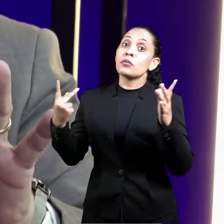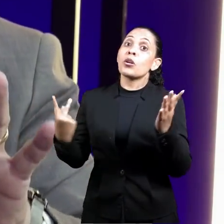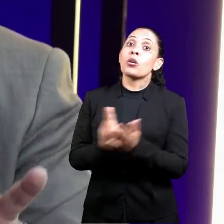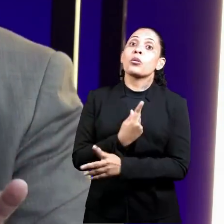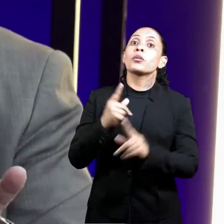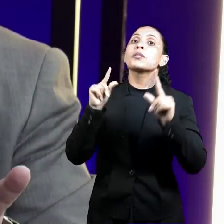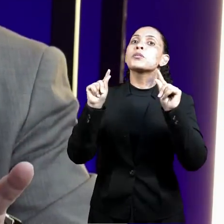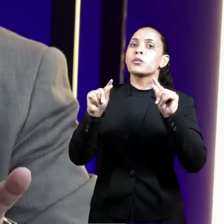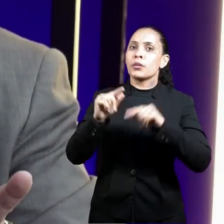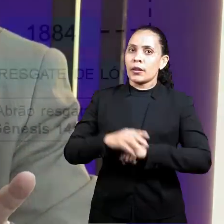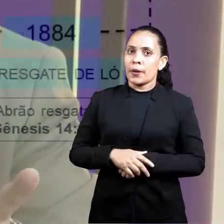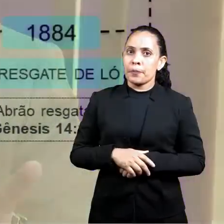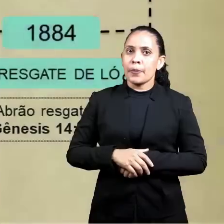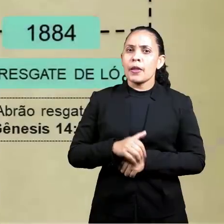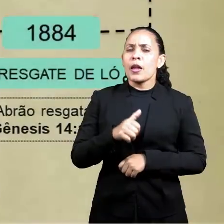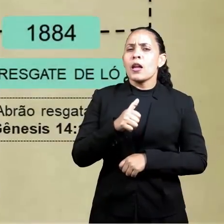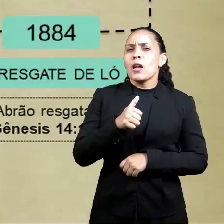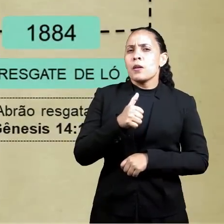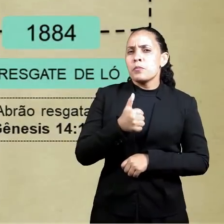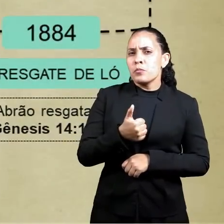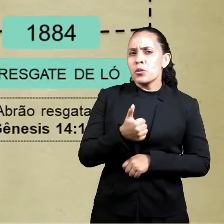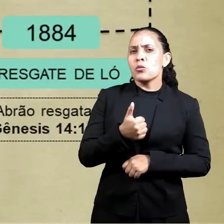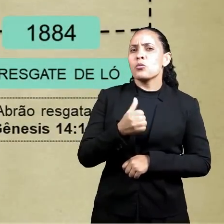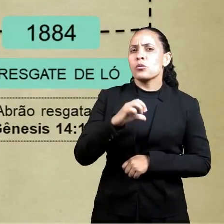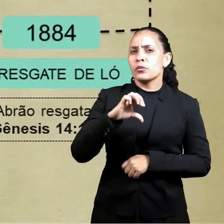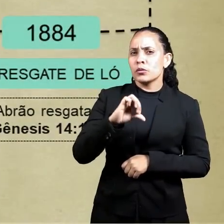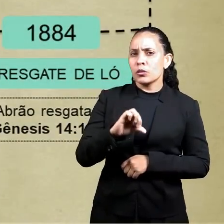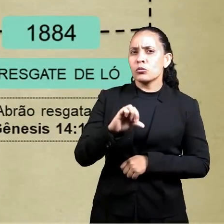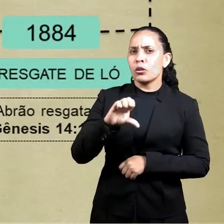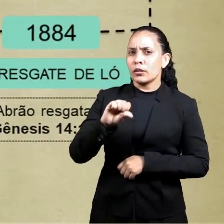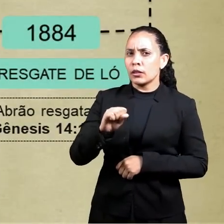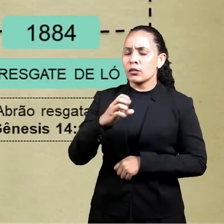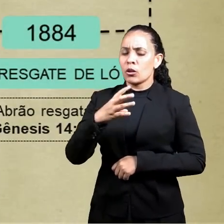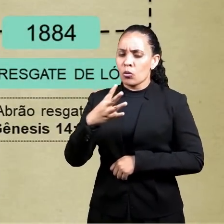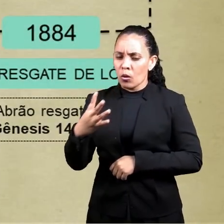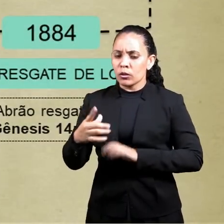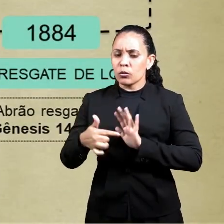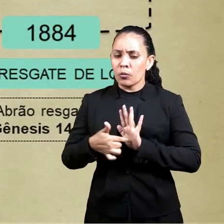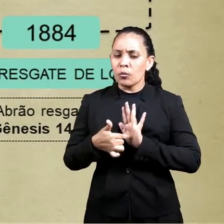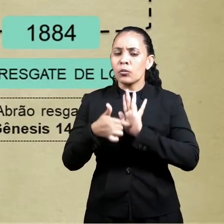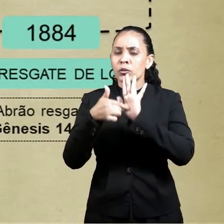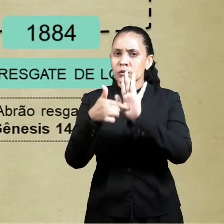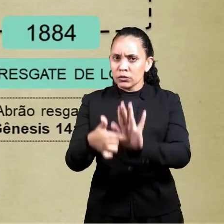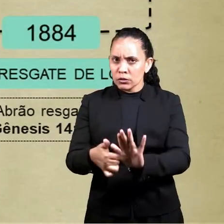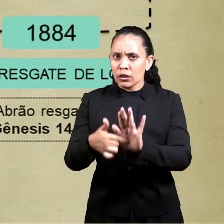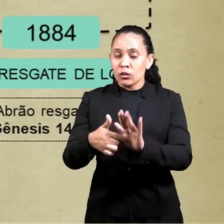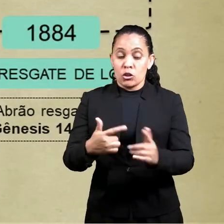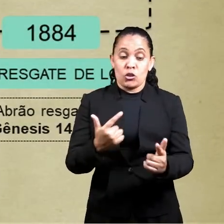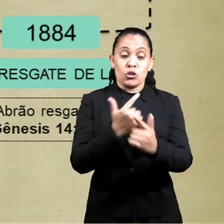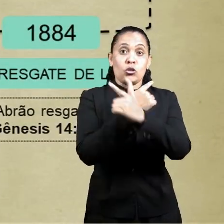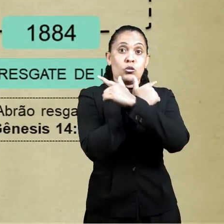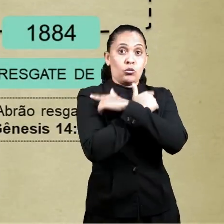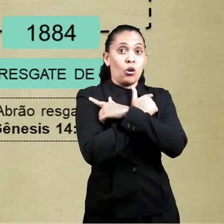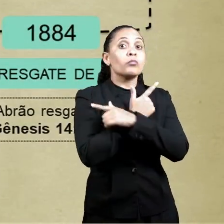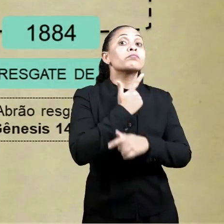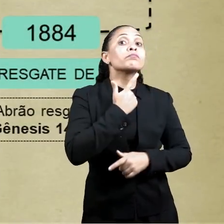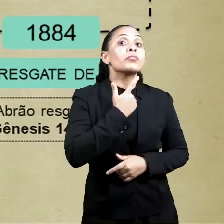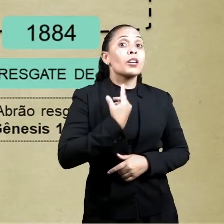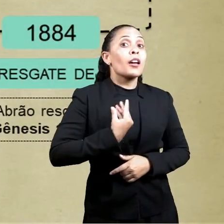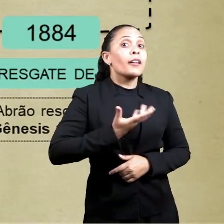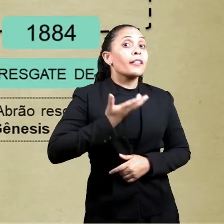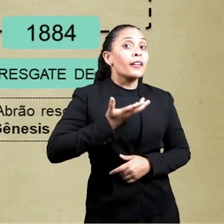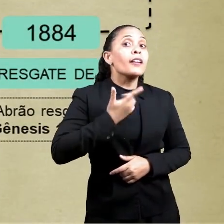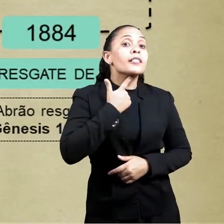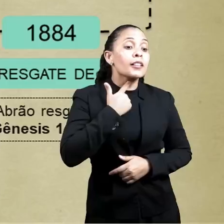nós vamos ver ali? Em 1884, a Bíblia diz que o lugar que Ló escolhe para habitar, ele